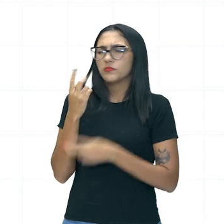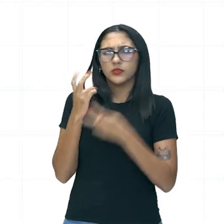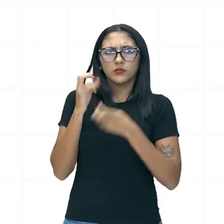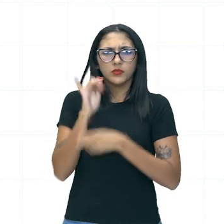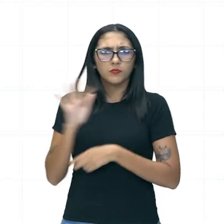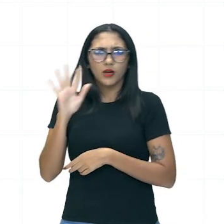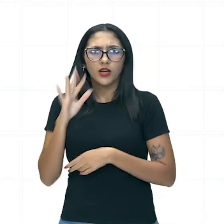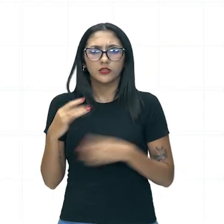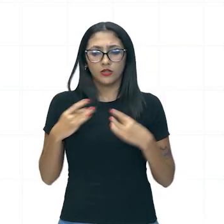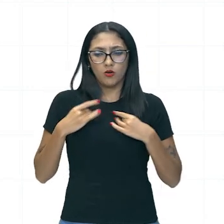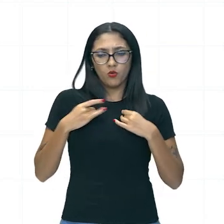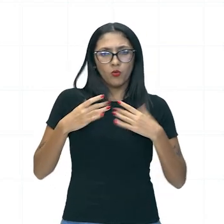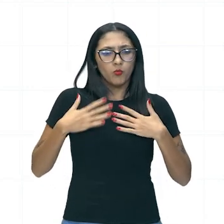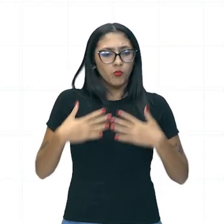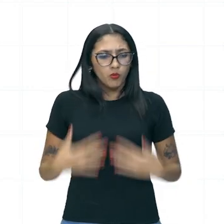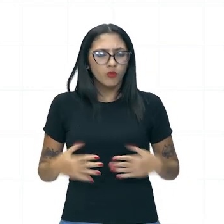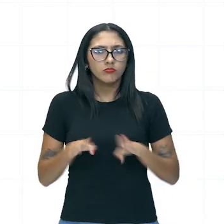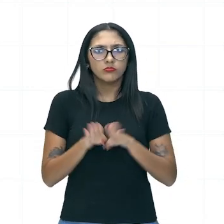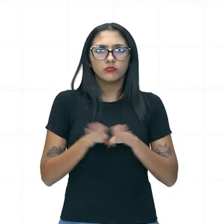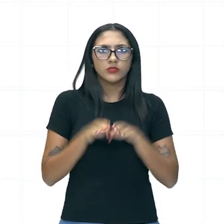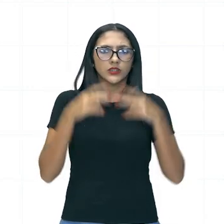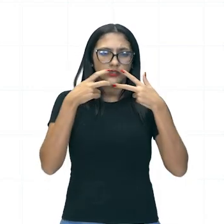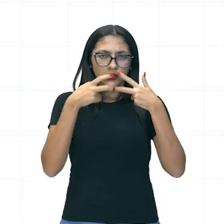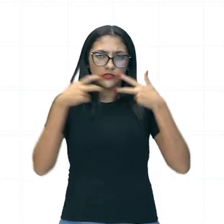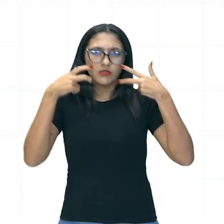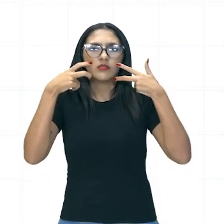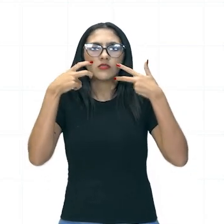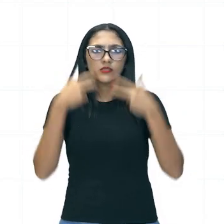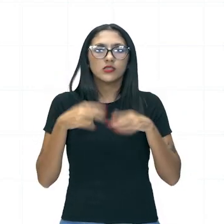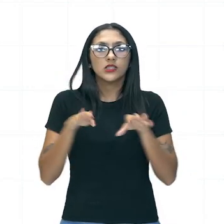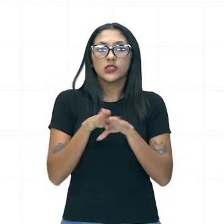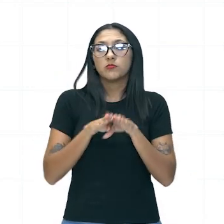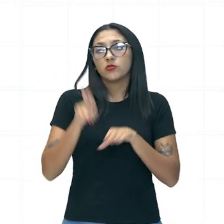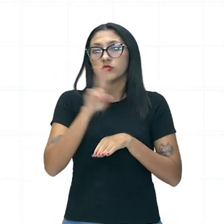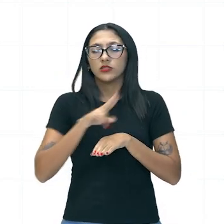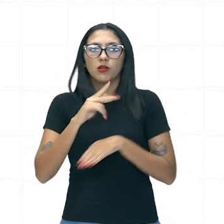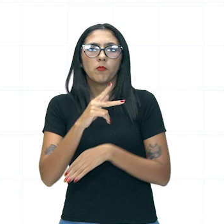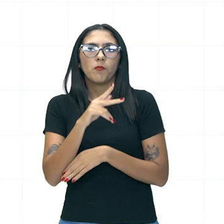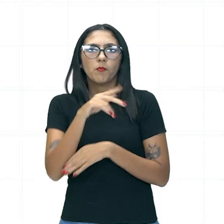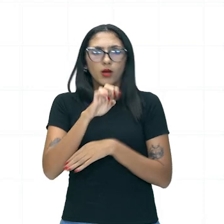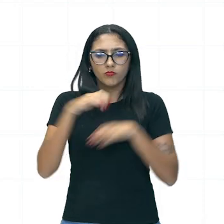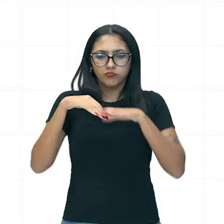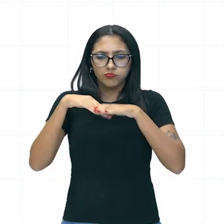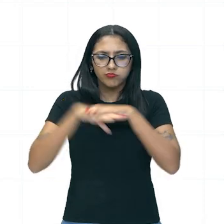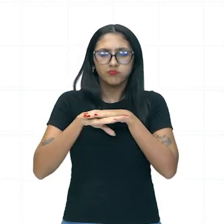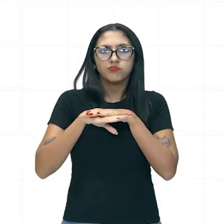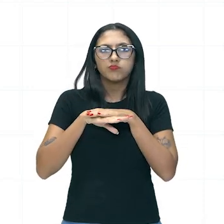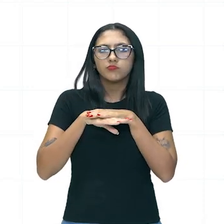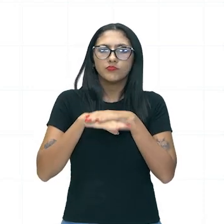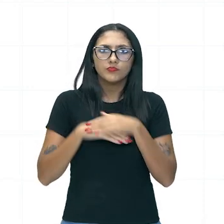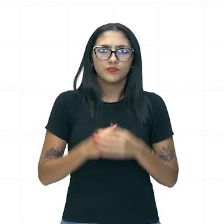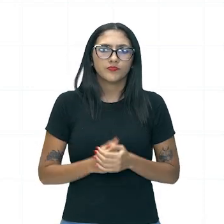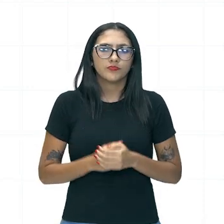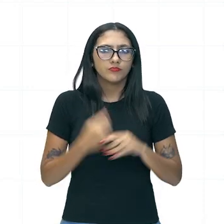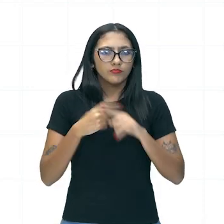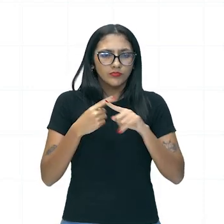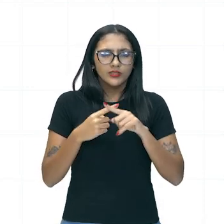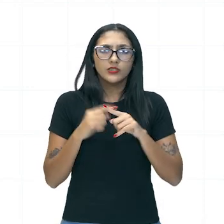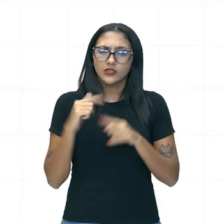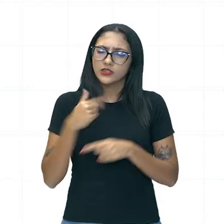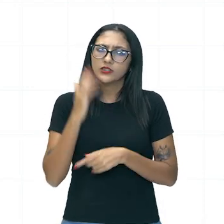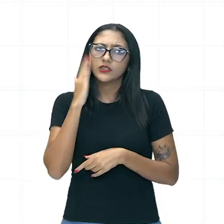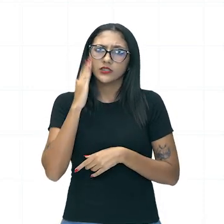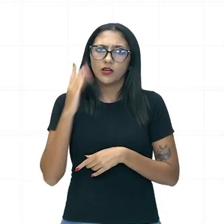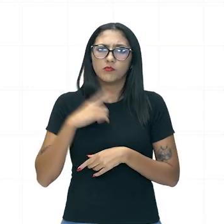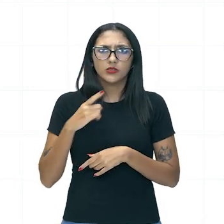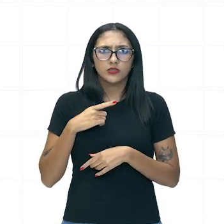uniforme, protetor bucal e a chuteira. Chuteira porque é feito ali, né, o jogo ele é feito